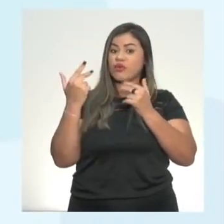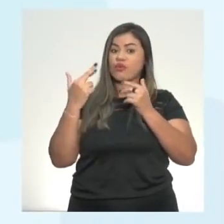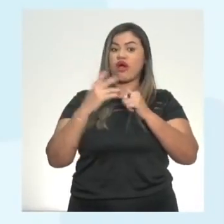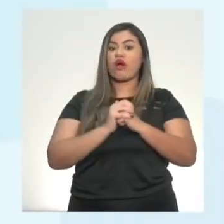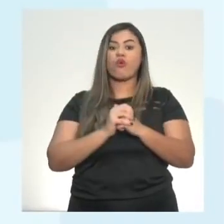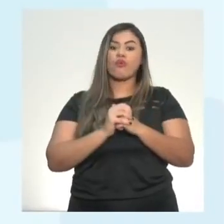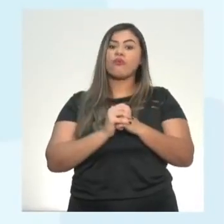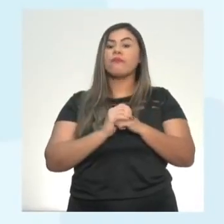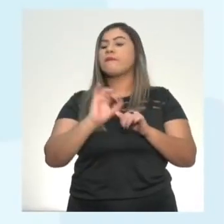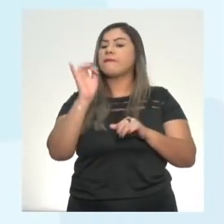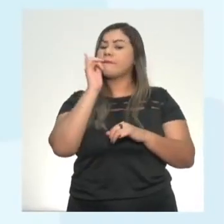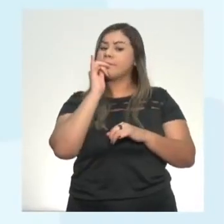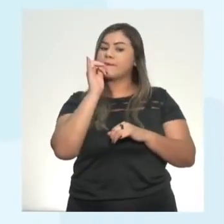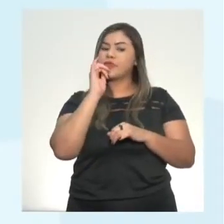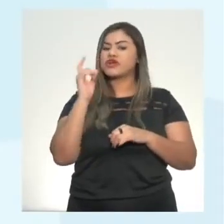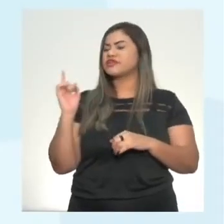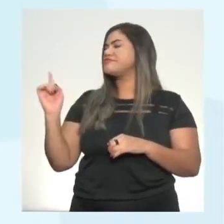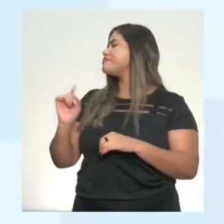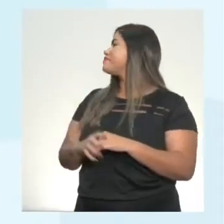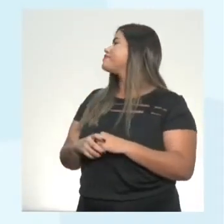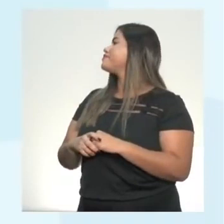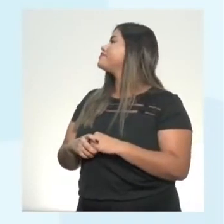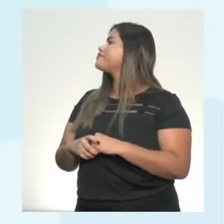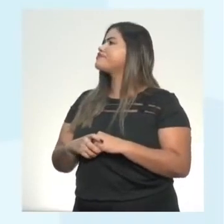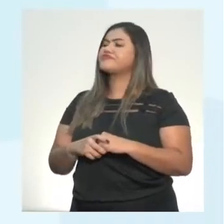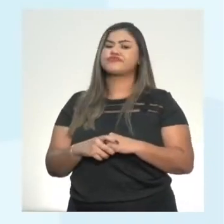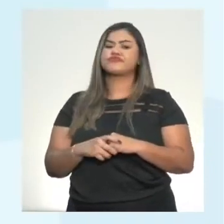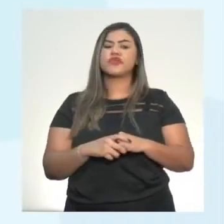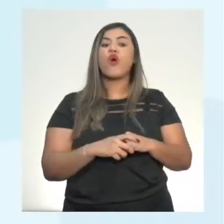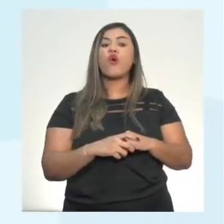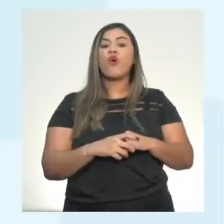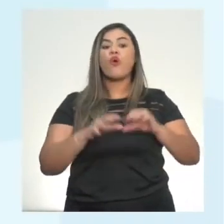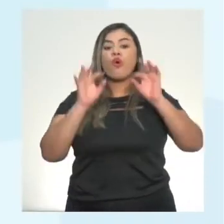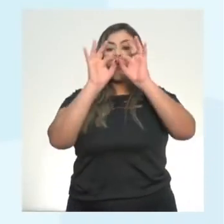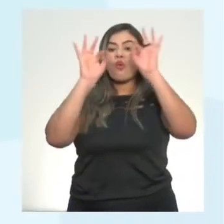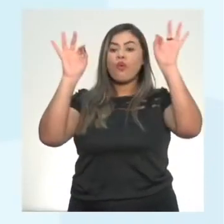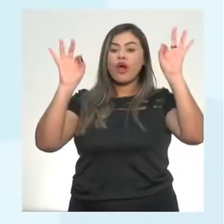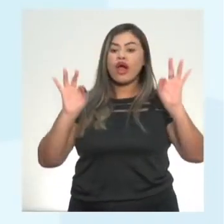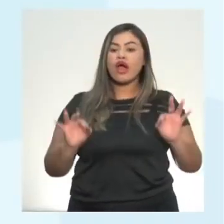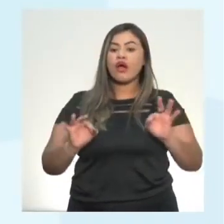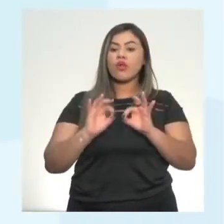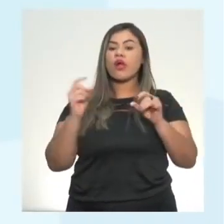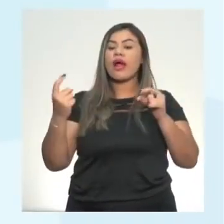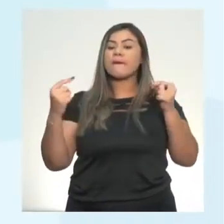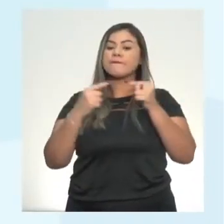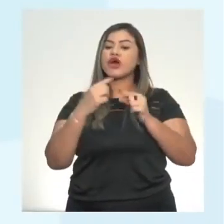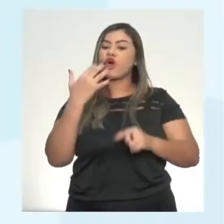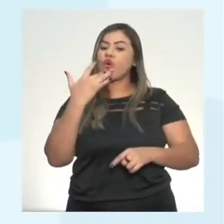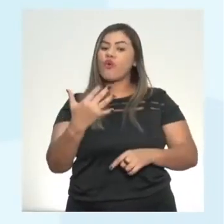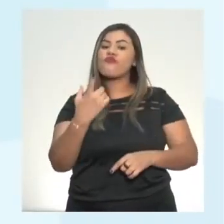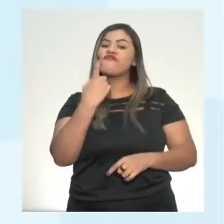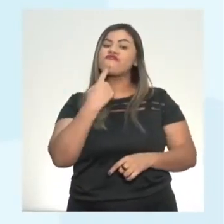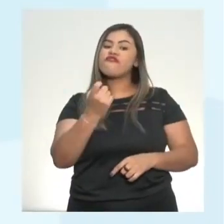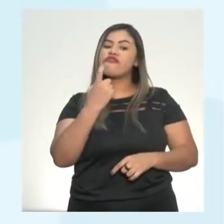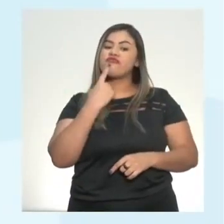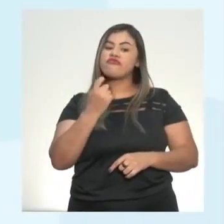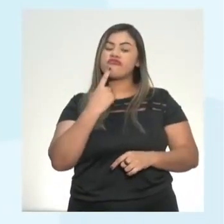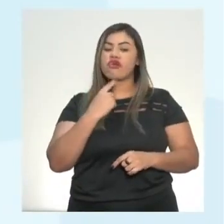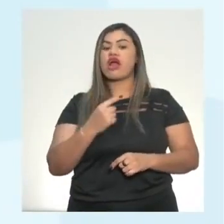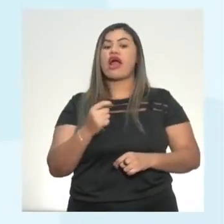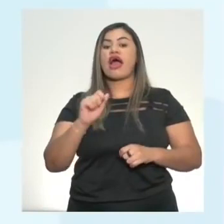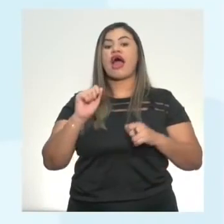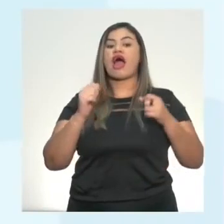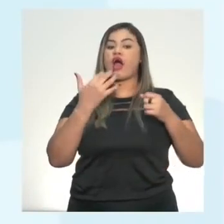Então, observe na figura que os ângulos estão em vermelho. Nós temos, na figura da esquerda, em azul, é um